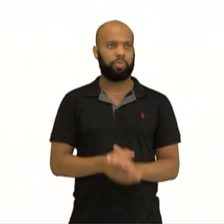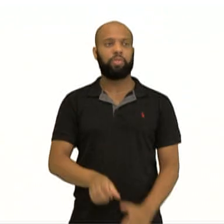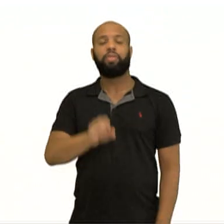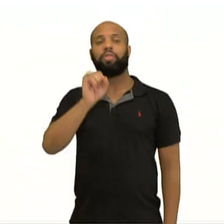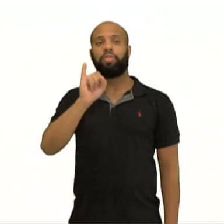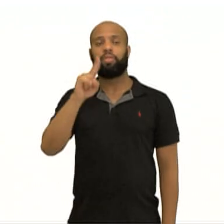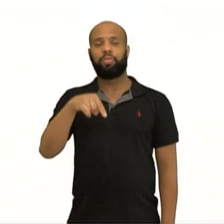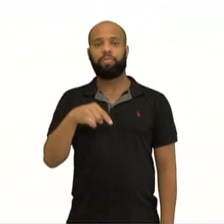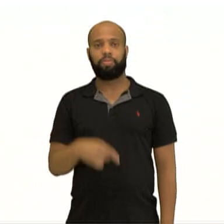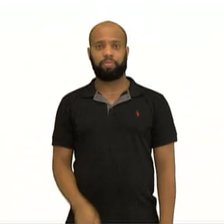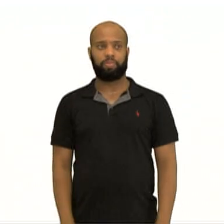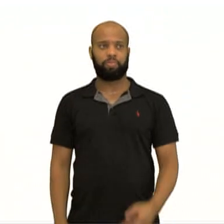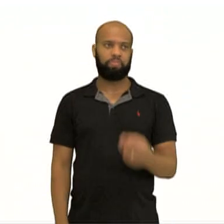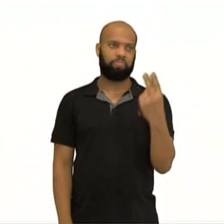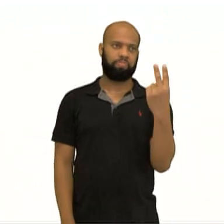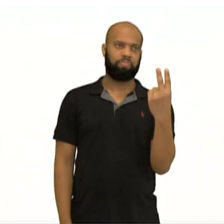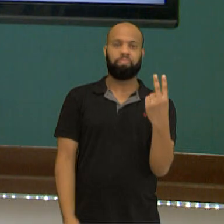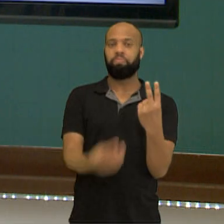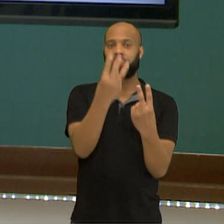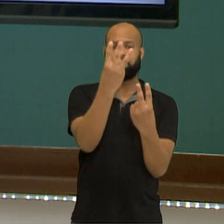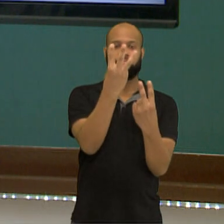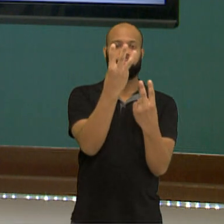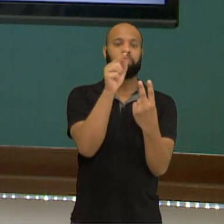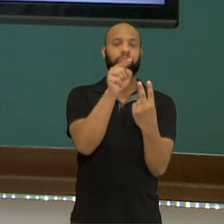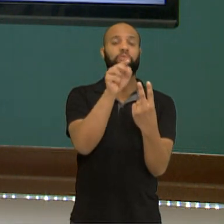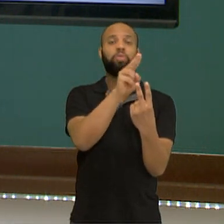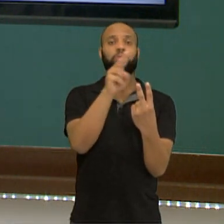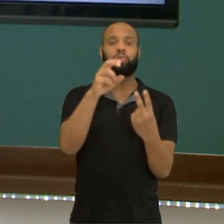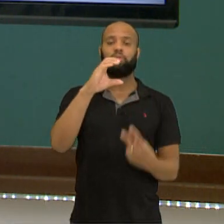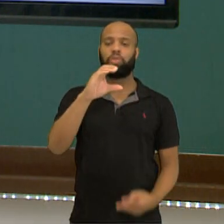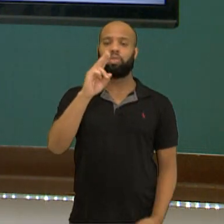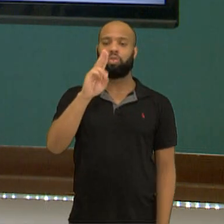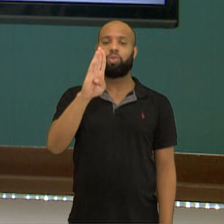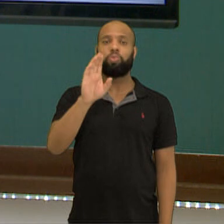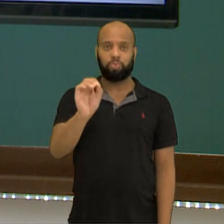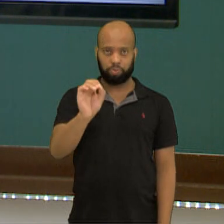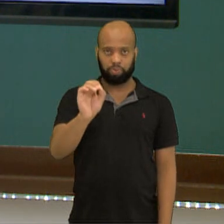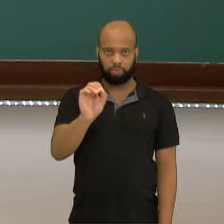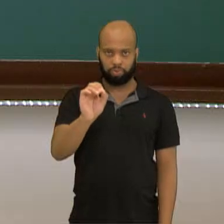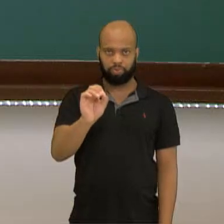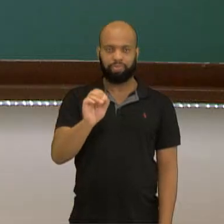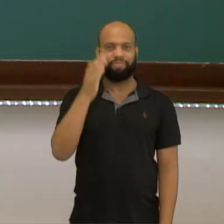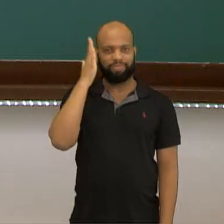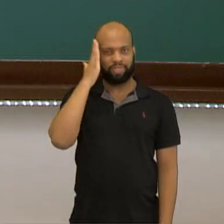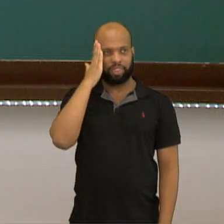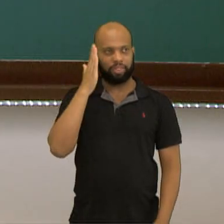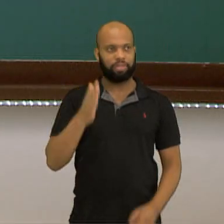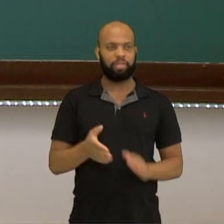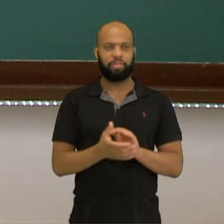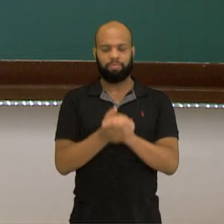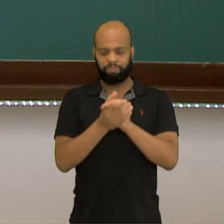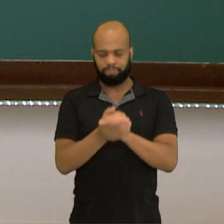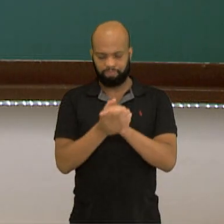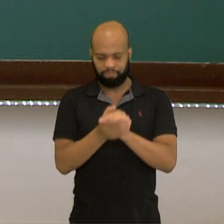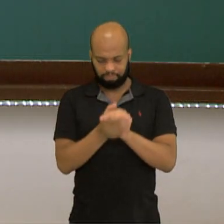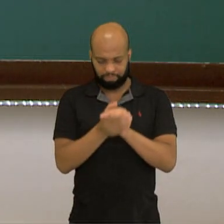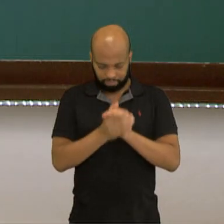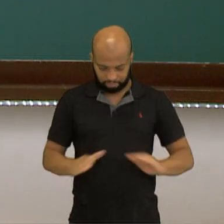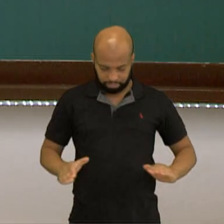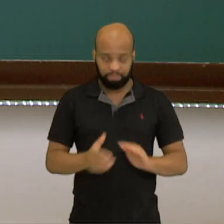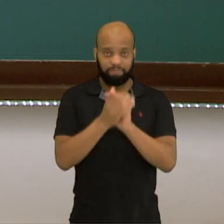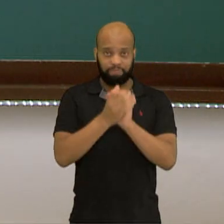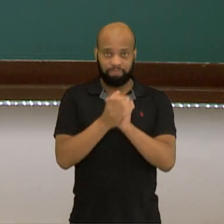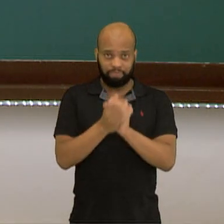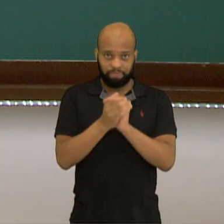é o expoente 3, a gente lê cubo. Cubo mesmo, igual o dado. O dado que a gente usa para brincar,